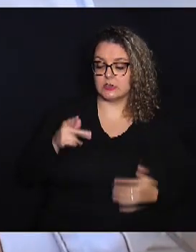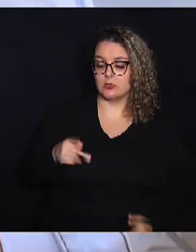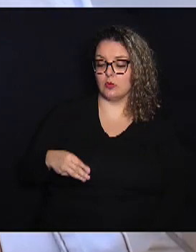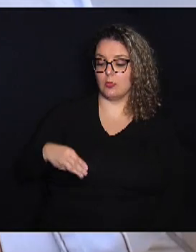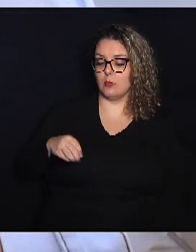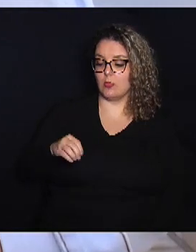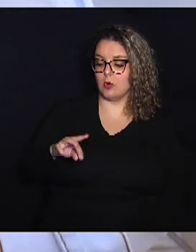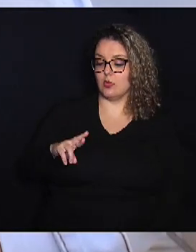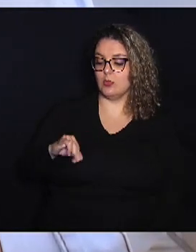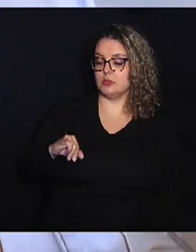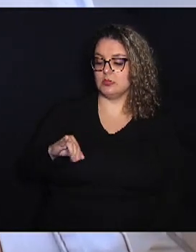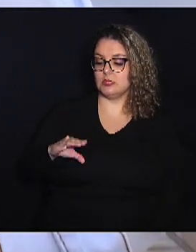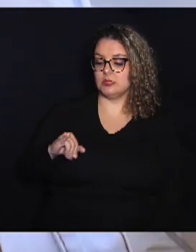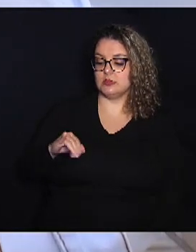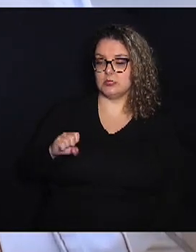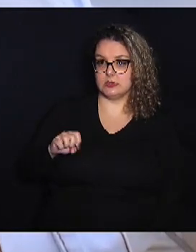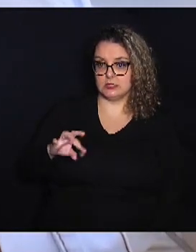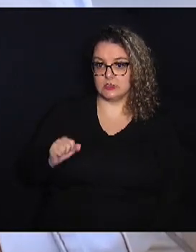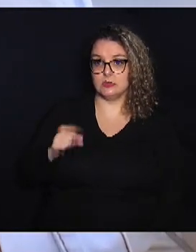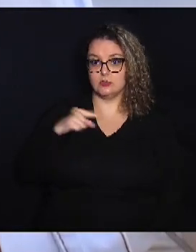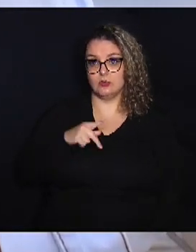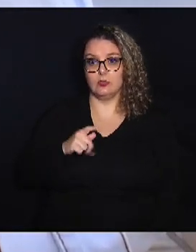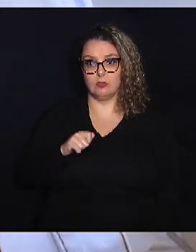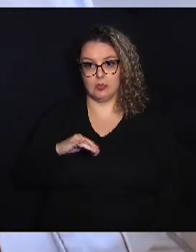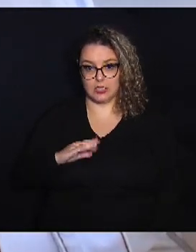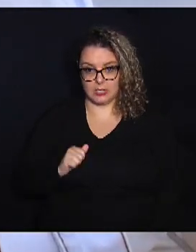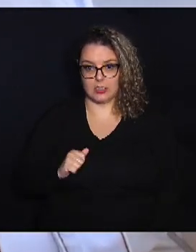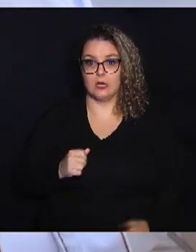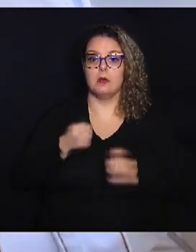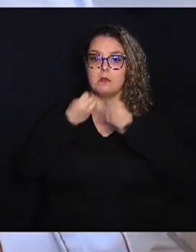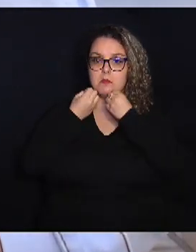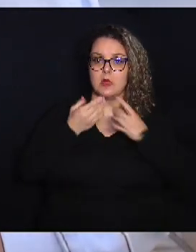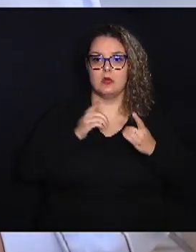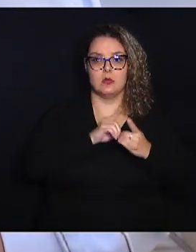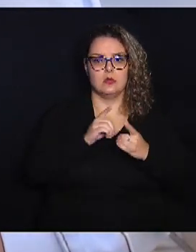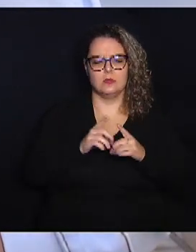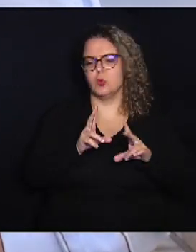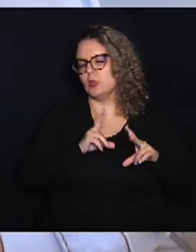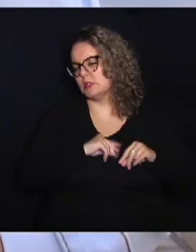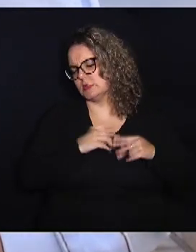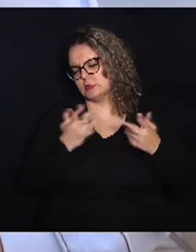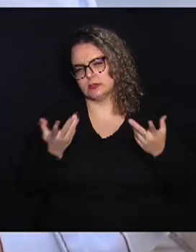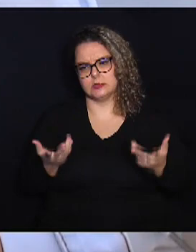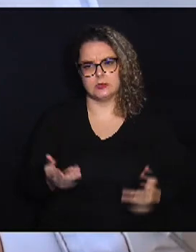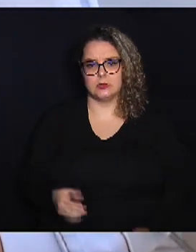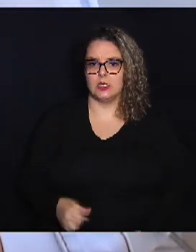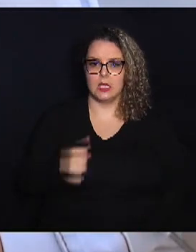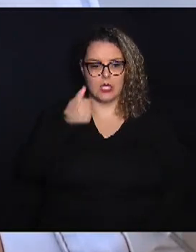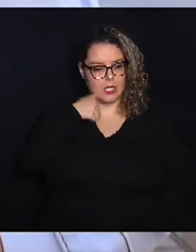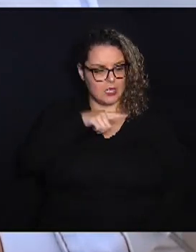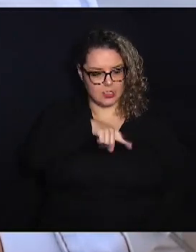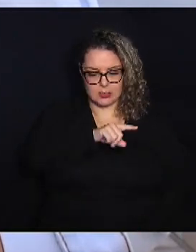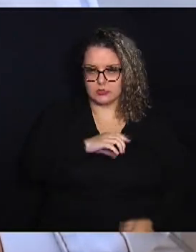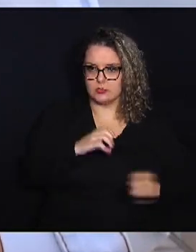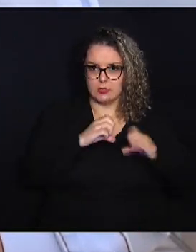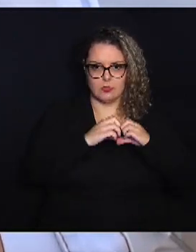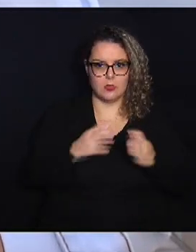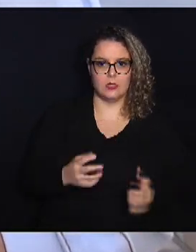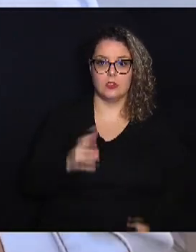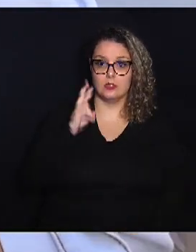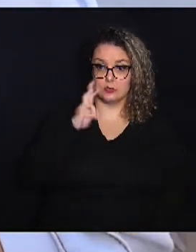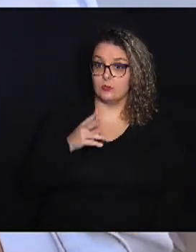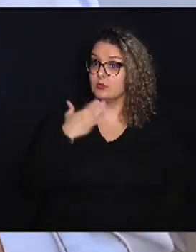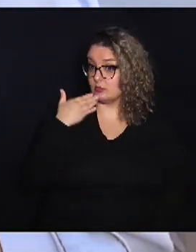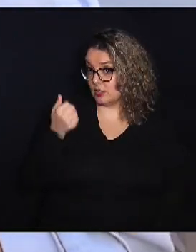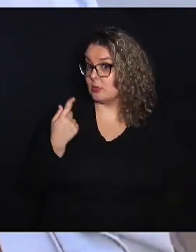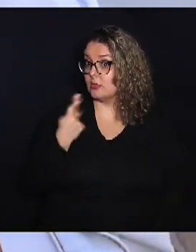com a psicomotricista ali na Paica. Ele é muito bem atendido ali, nossa. Elas são os amores. E eu tô vendo muita melhora